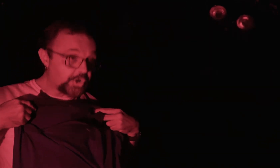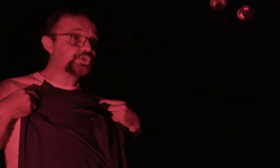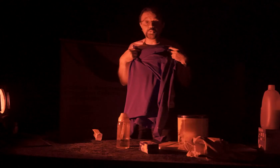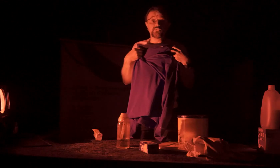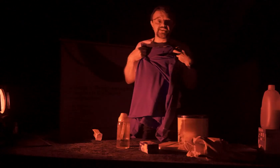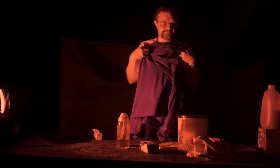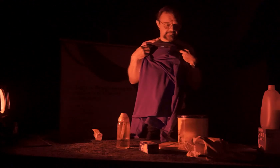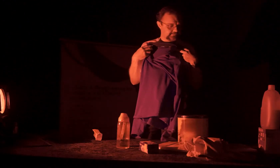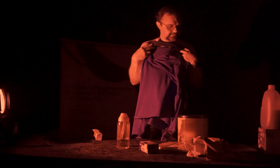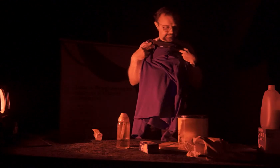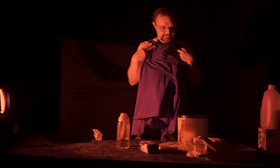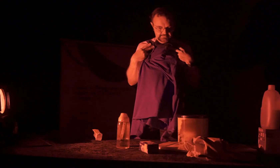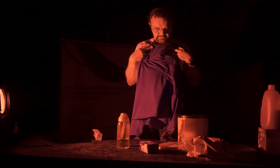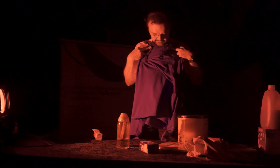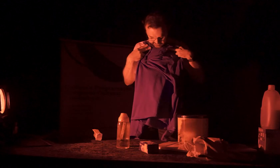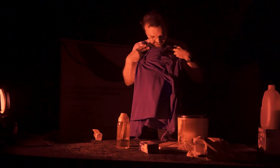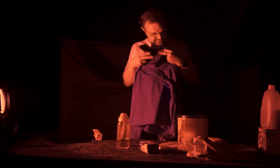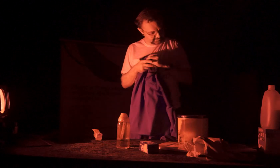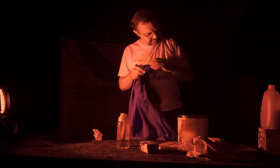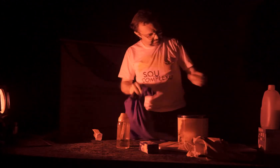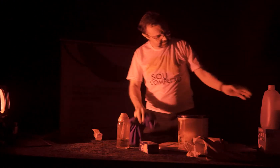ficou cor de uva.